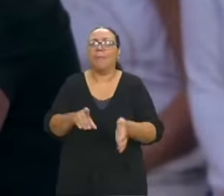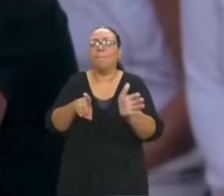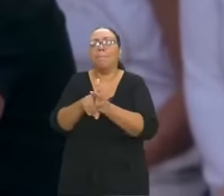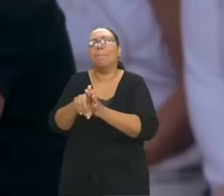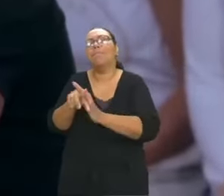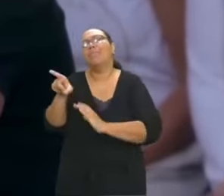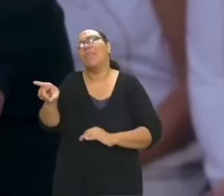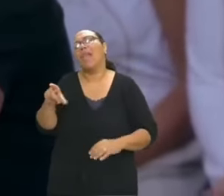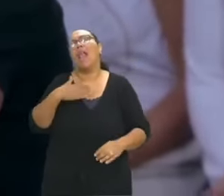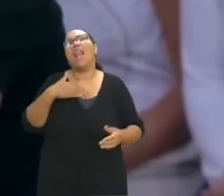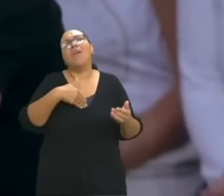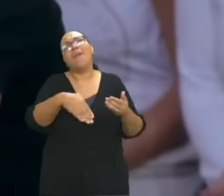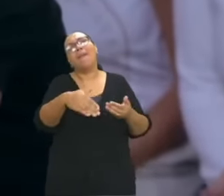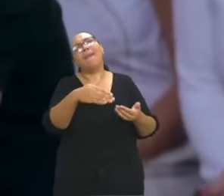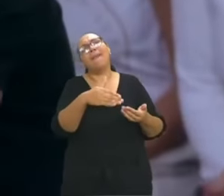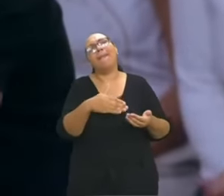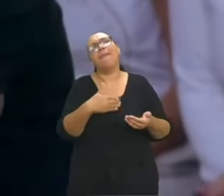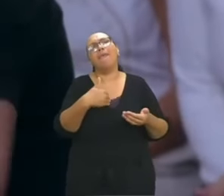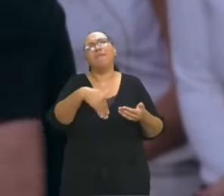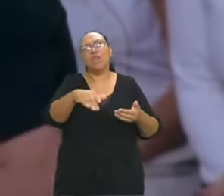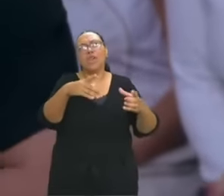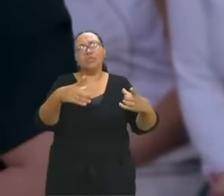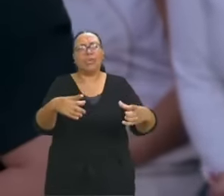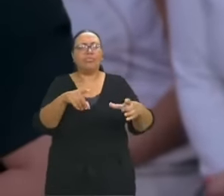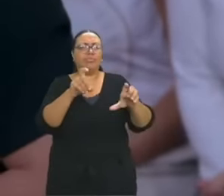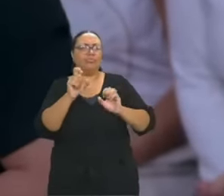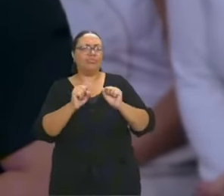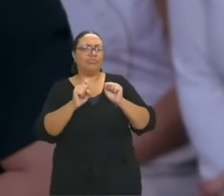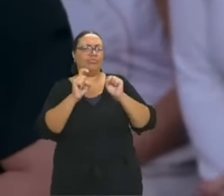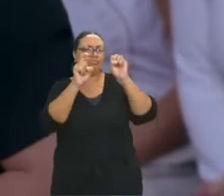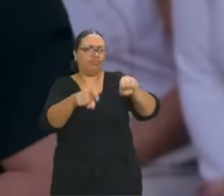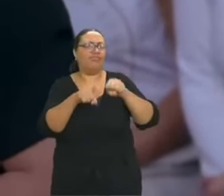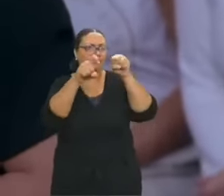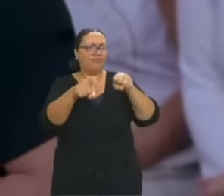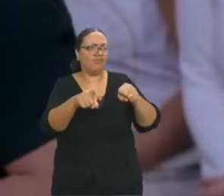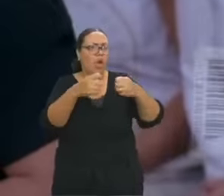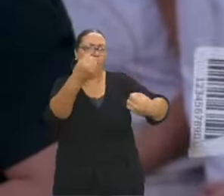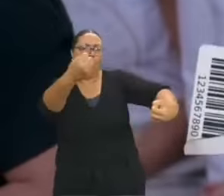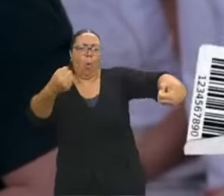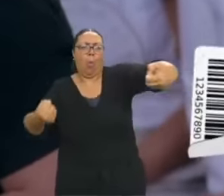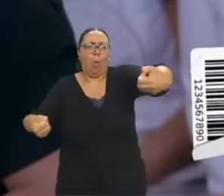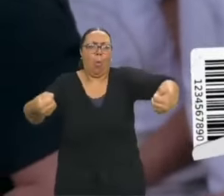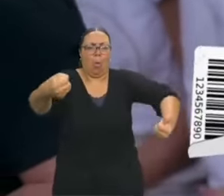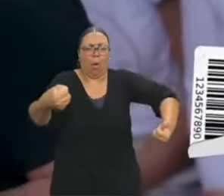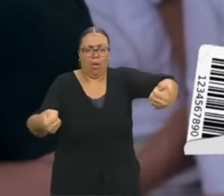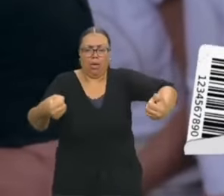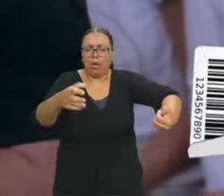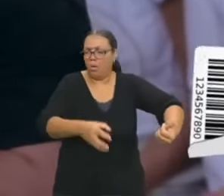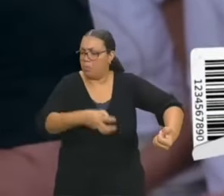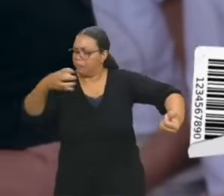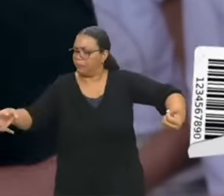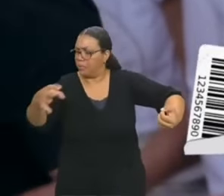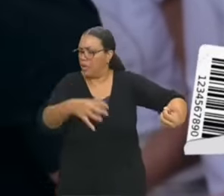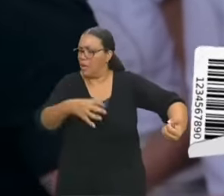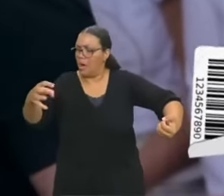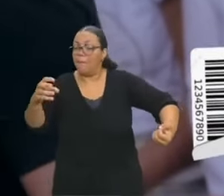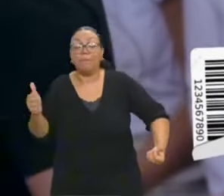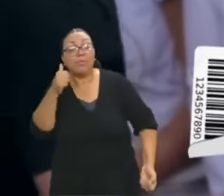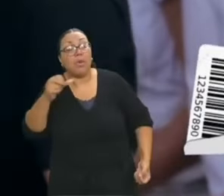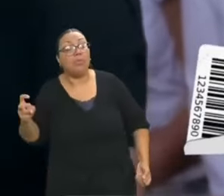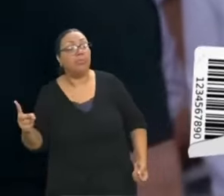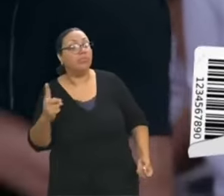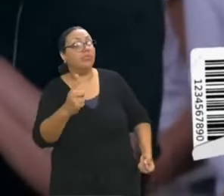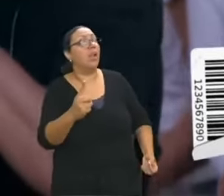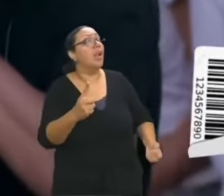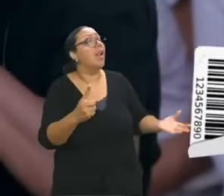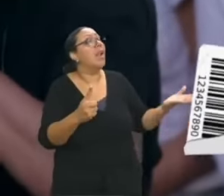Chegamos no sertão uma vez e estávamos descarregando o caminhão e uma mulher chegou e falou assim: "Moço, você pode me